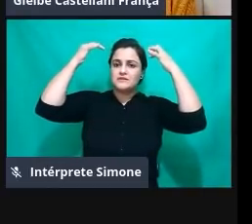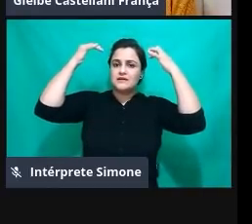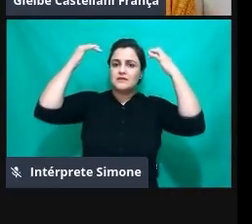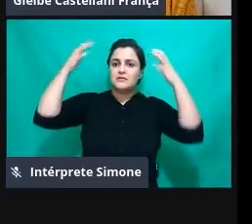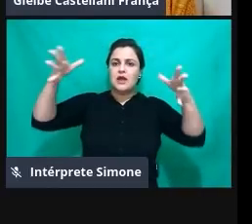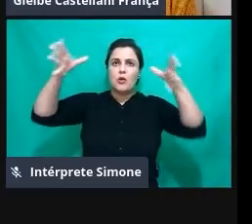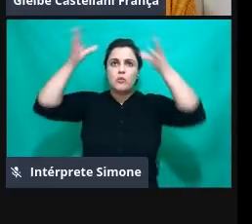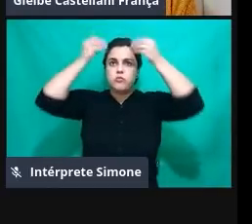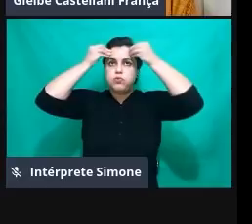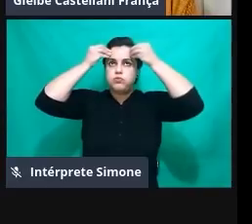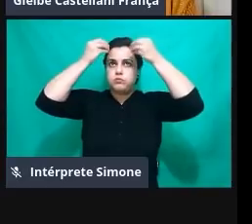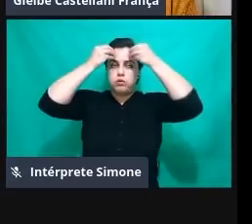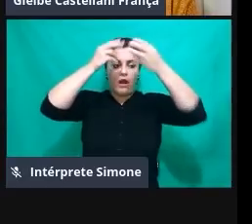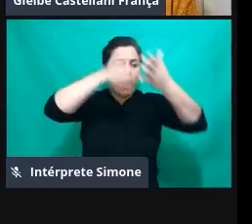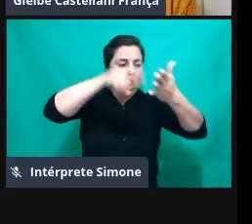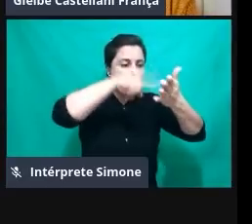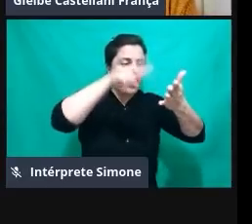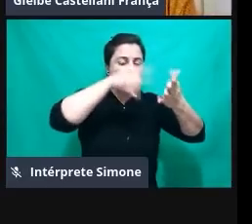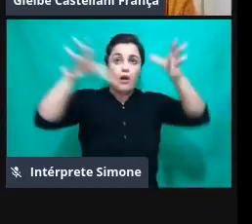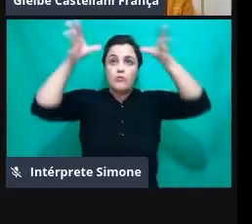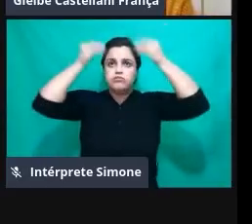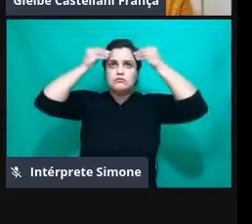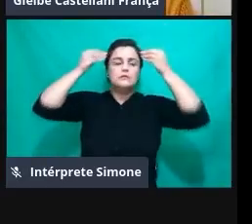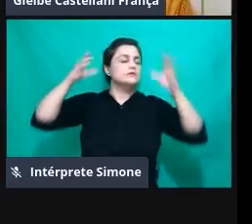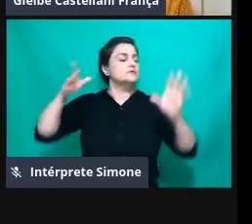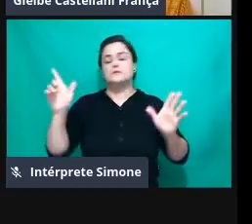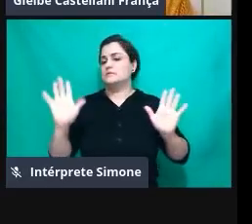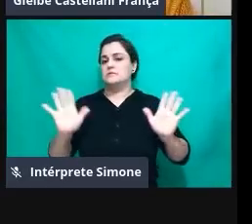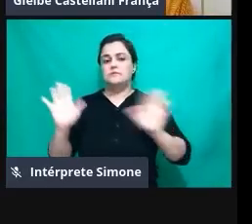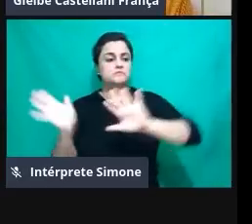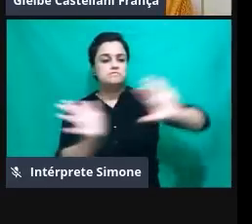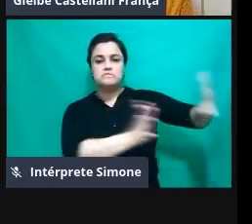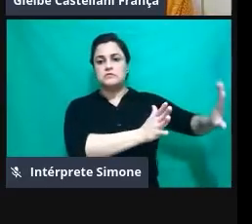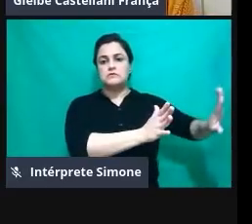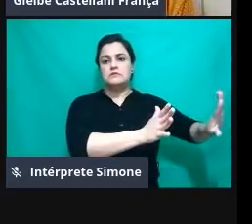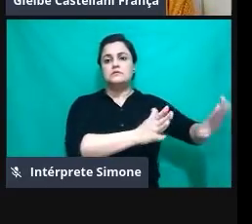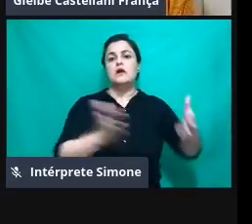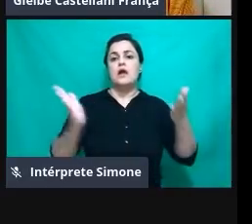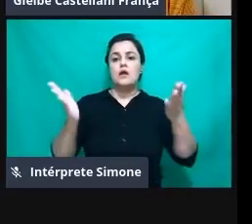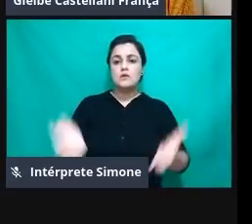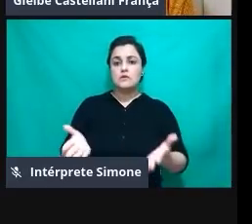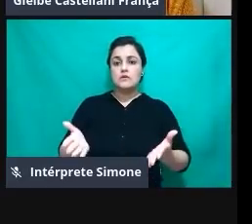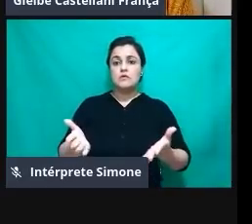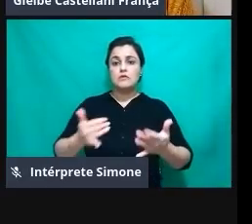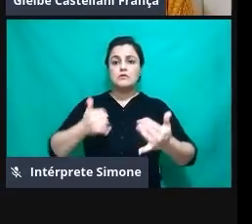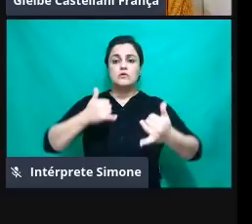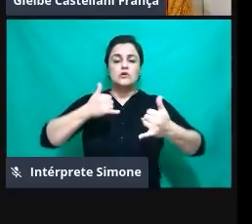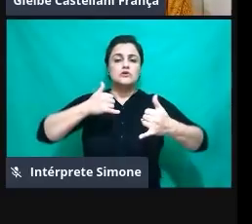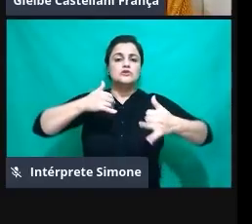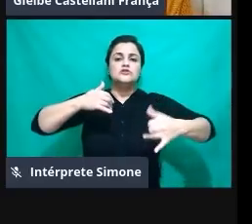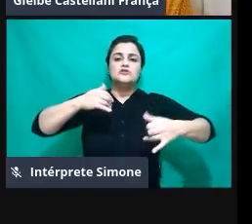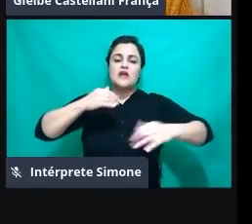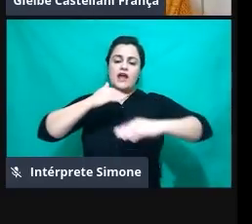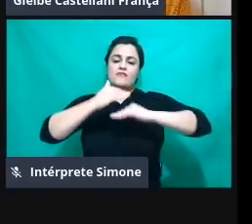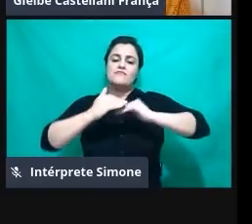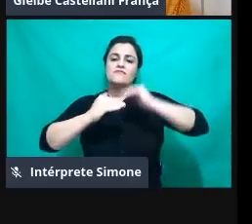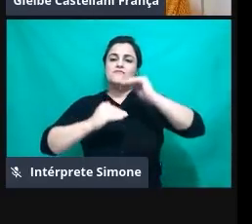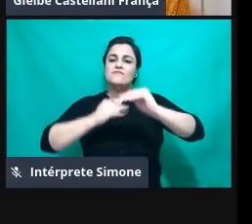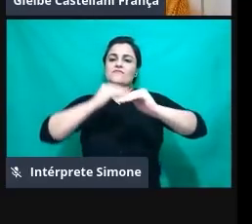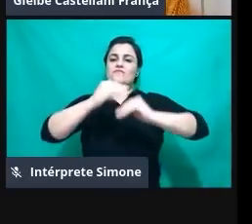isso, quando eu faço meu aluno construir esse pensamento, esse meu aluno, ele vai aos